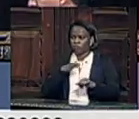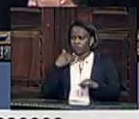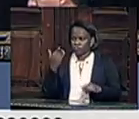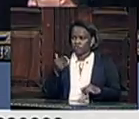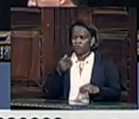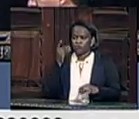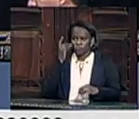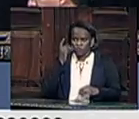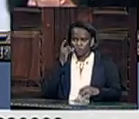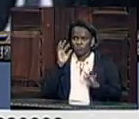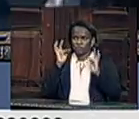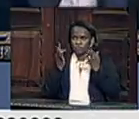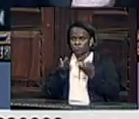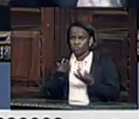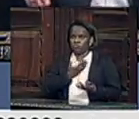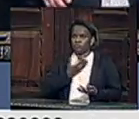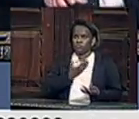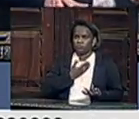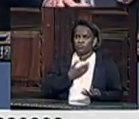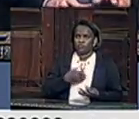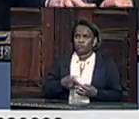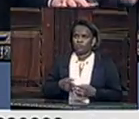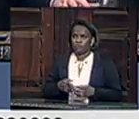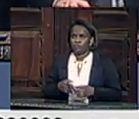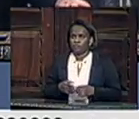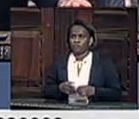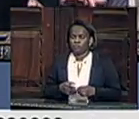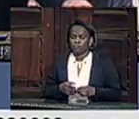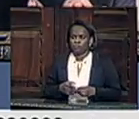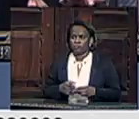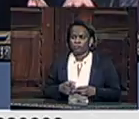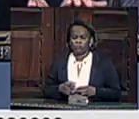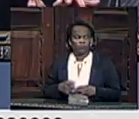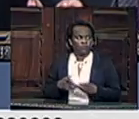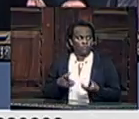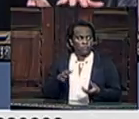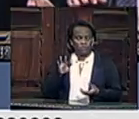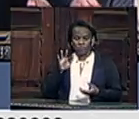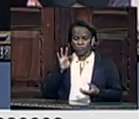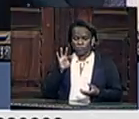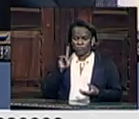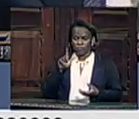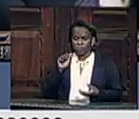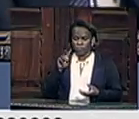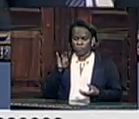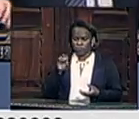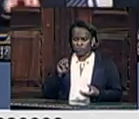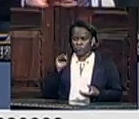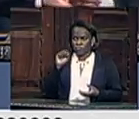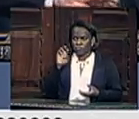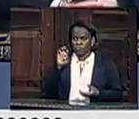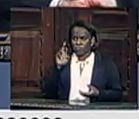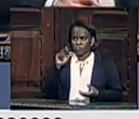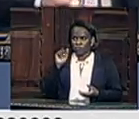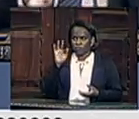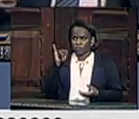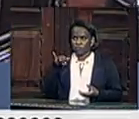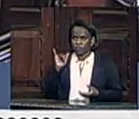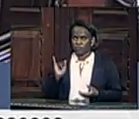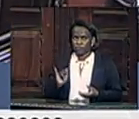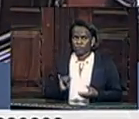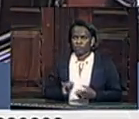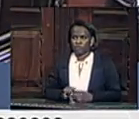e amigos do deputado Modesto da Silveira. Deputado Flávio Serafini, a partir de agora o tempo é seu.